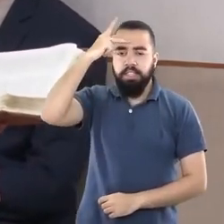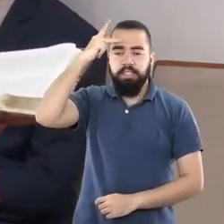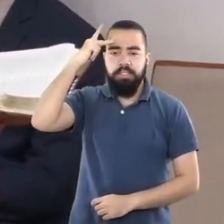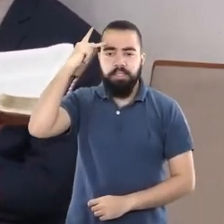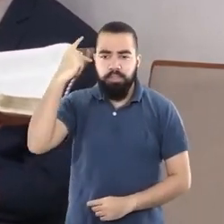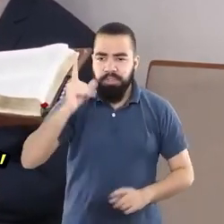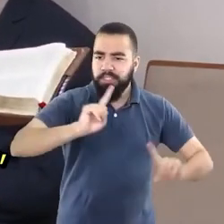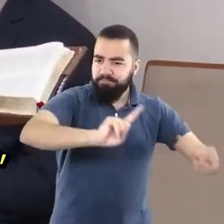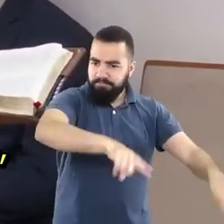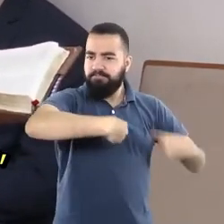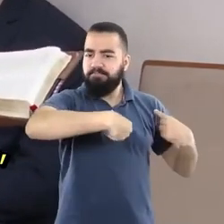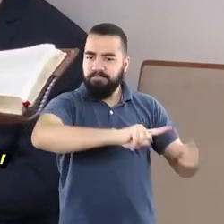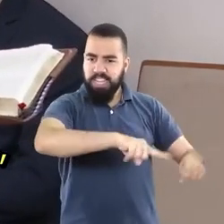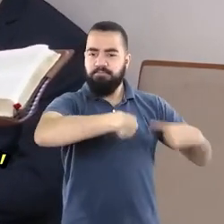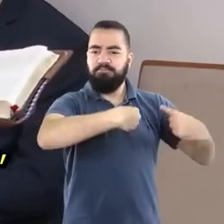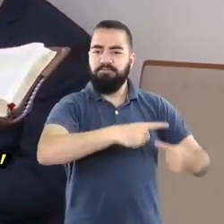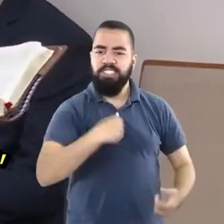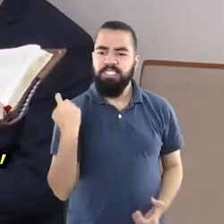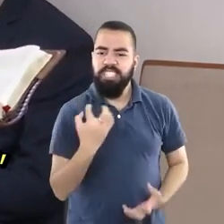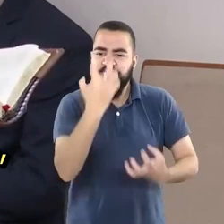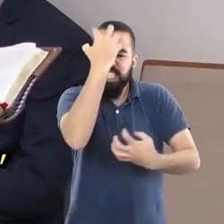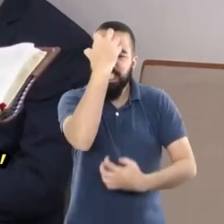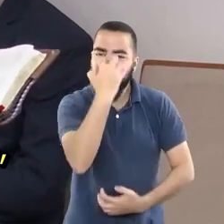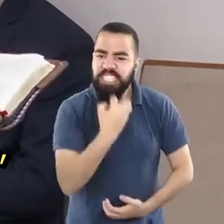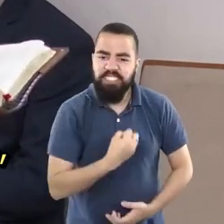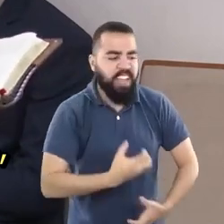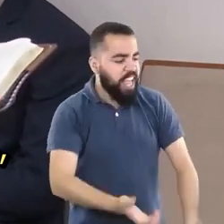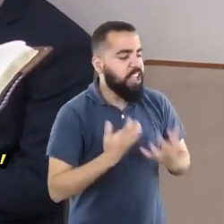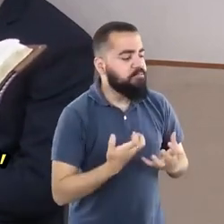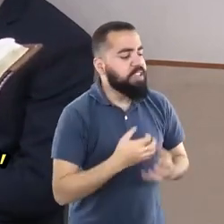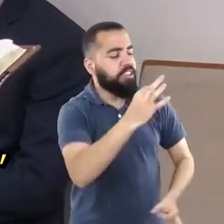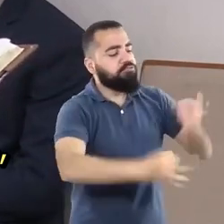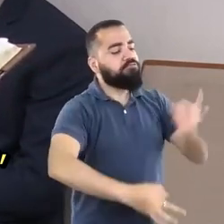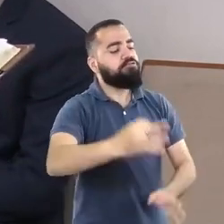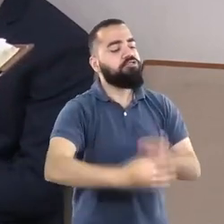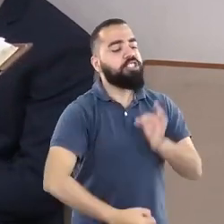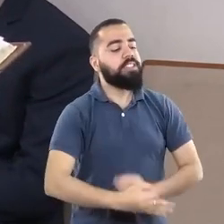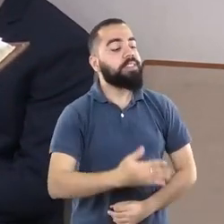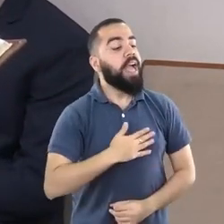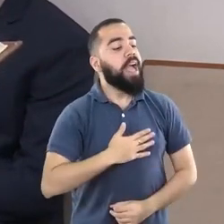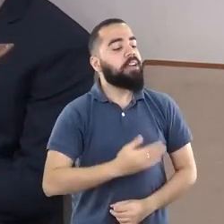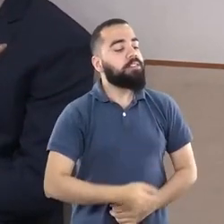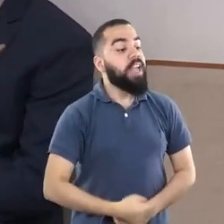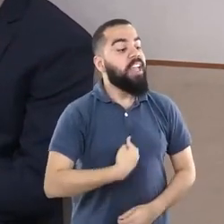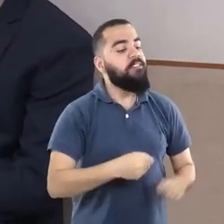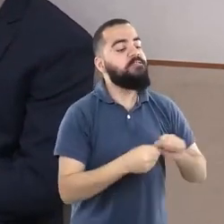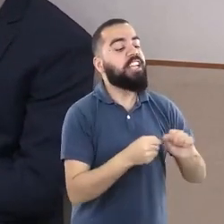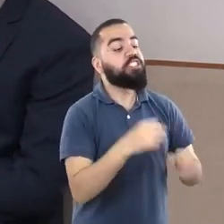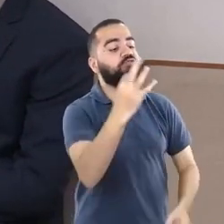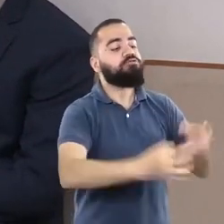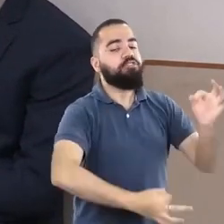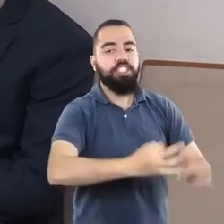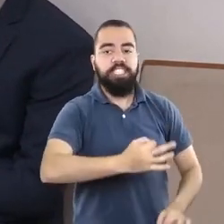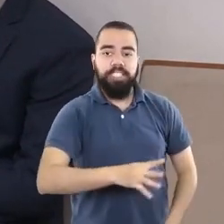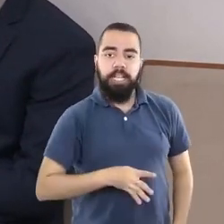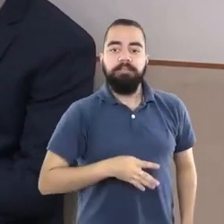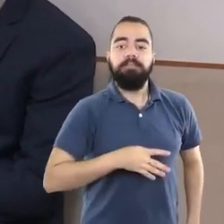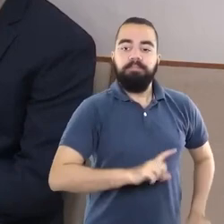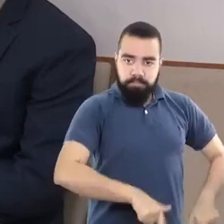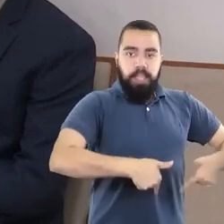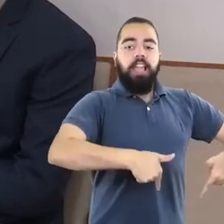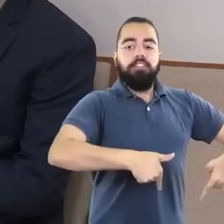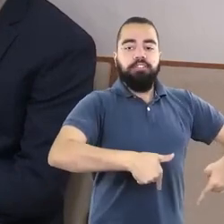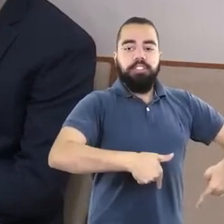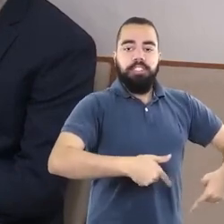mãos, para fazer justiça com as suas mãos, ou para se defender, ou para devolver a acusação.